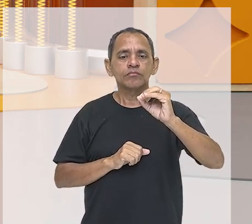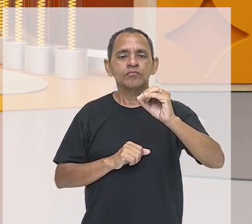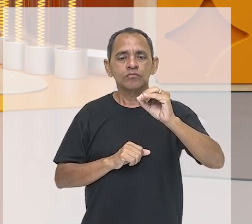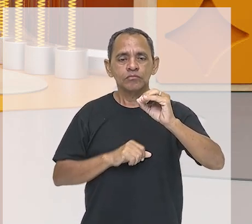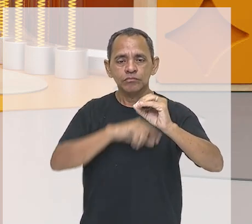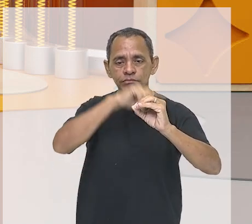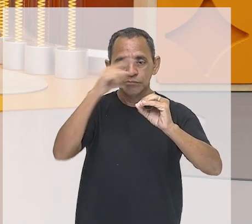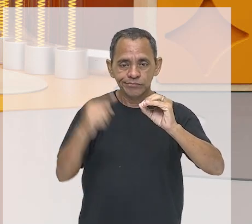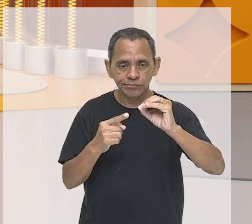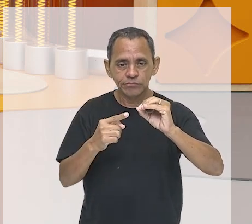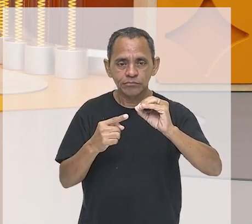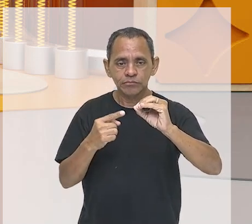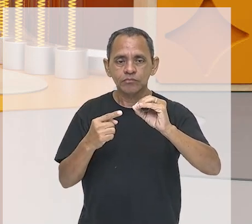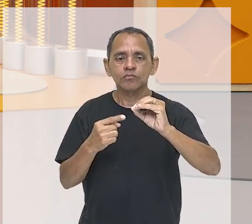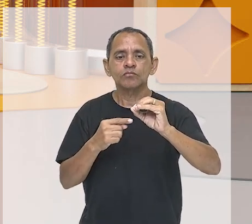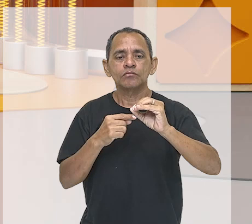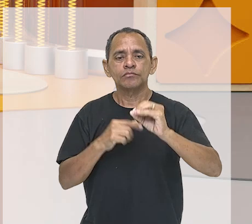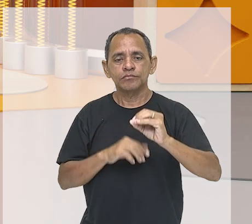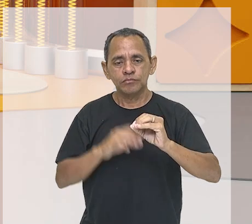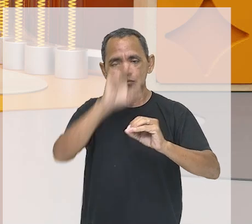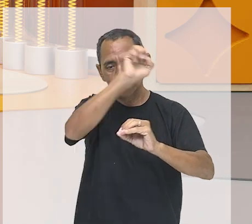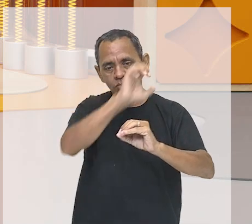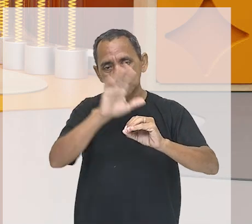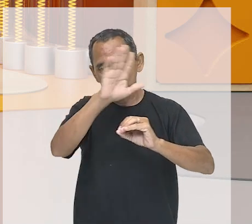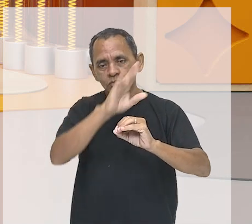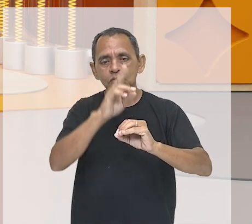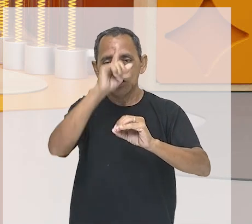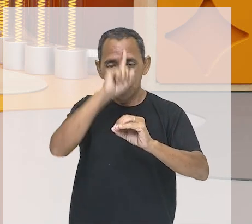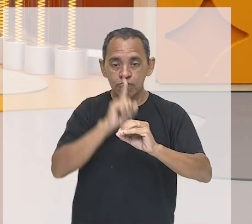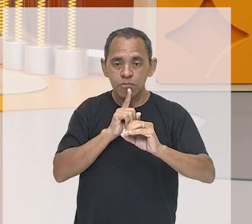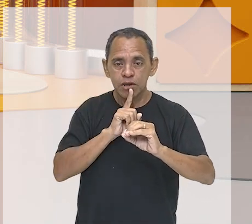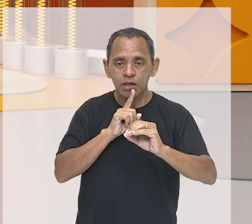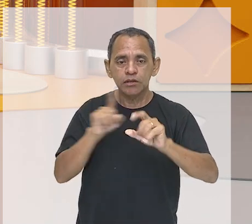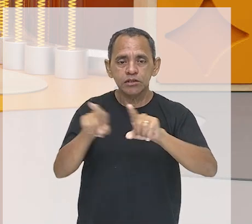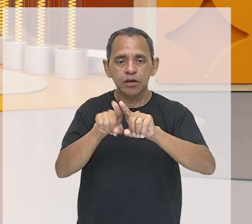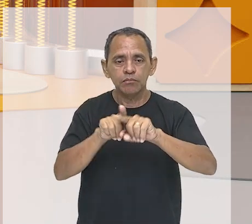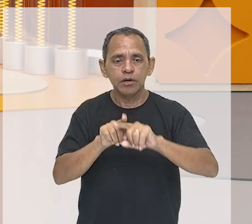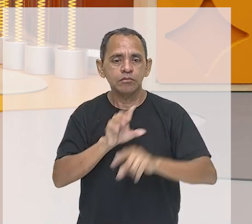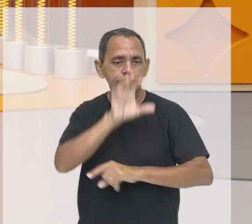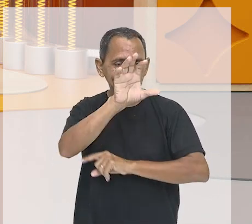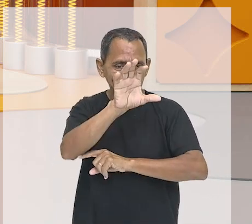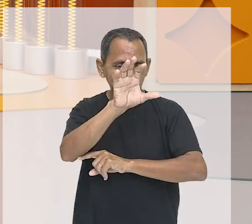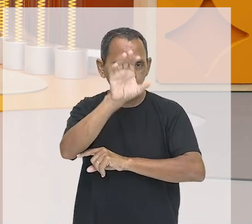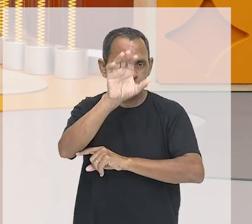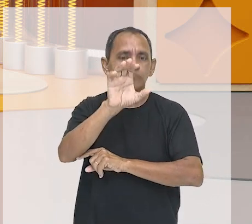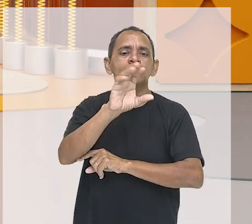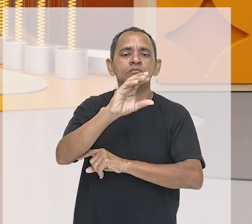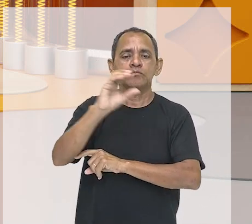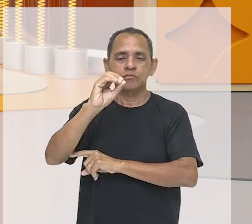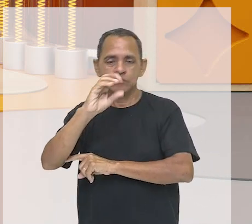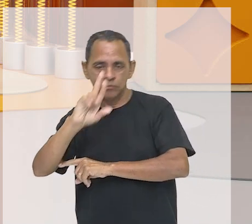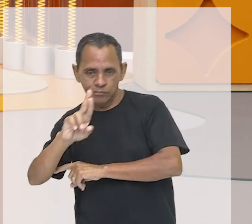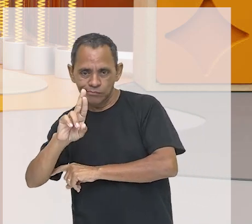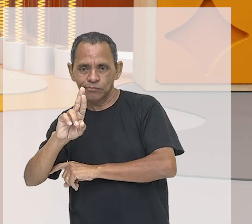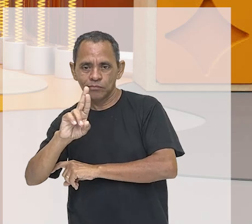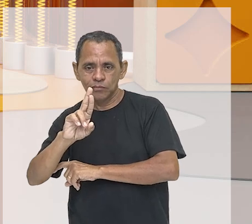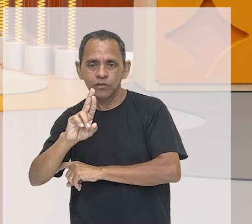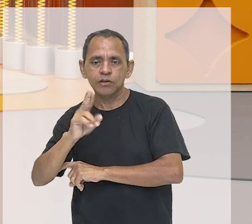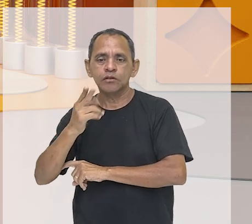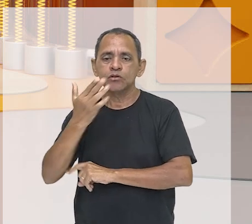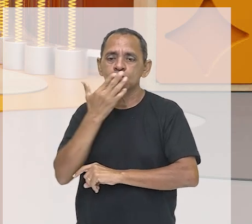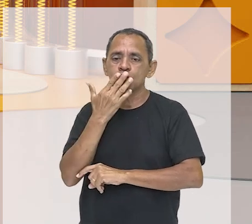Setentrional, que aqui está representada de amarelo. A Europa Centro-Oriental está representada de verde. E a